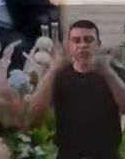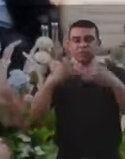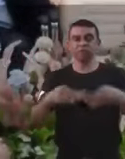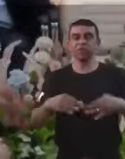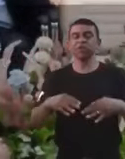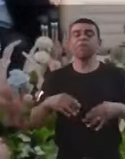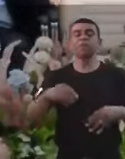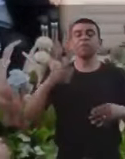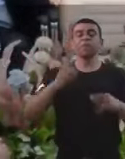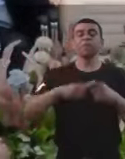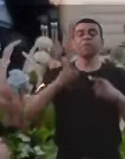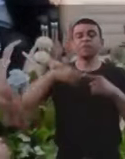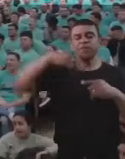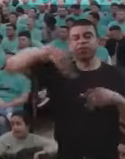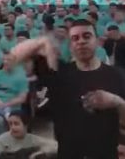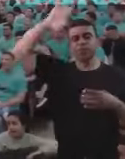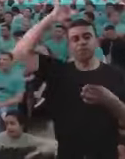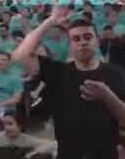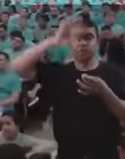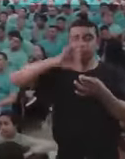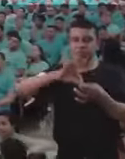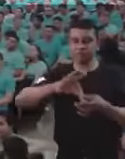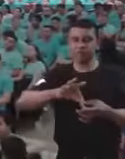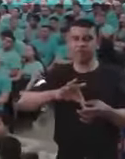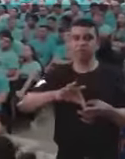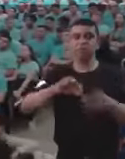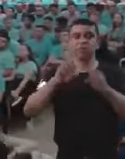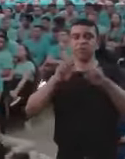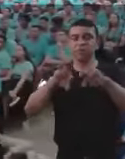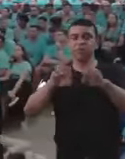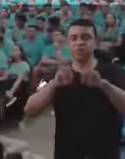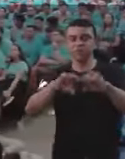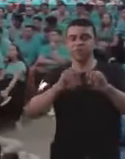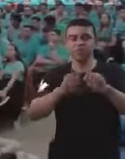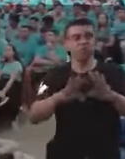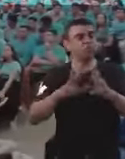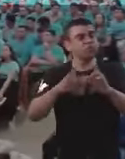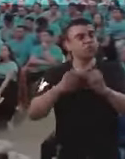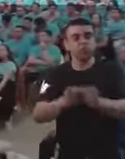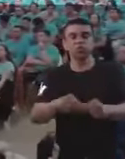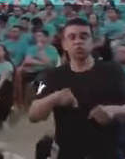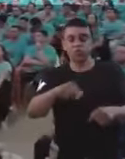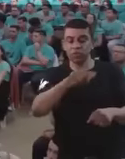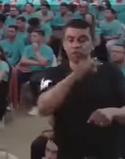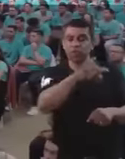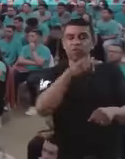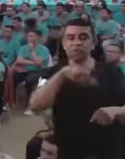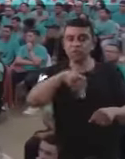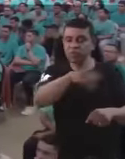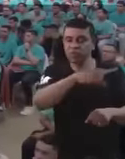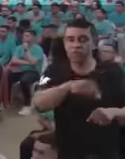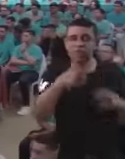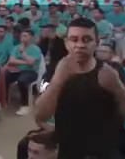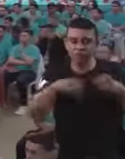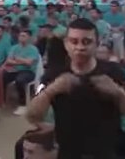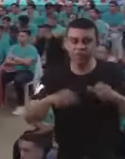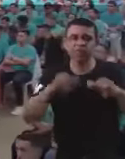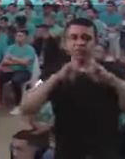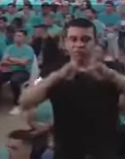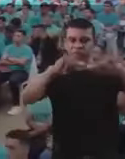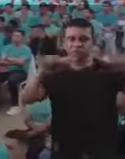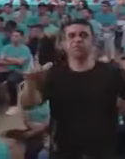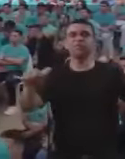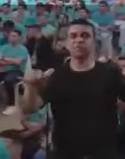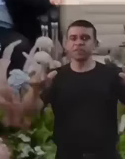o que convém falar. Isso aqui não é desculpa para tu não estudar. No meio pentecostal, eu sou muito